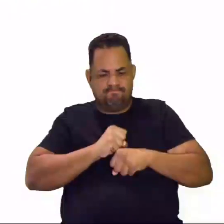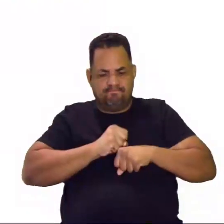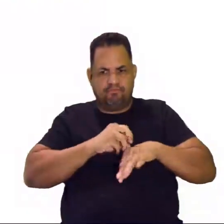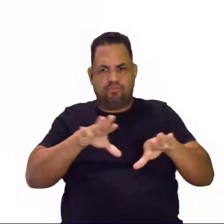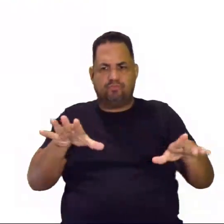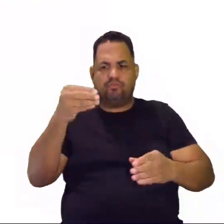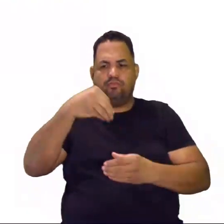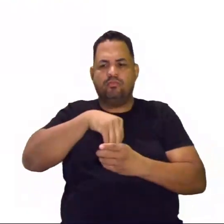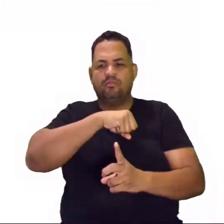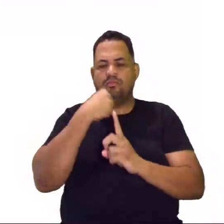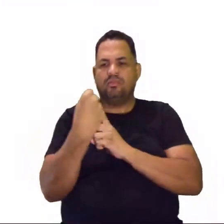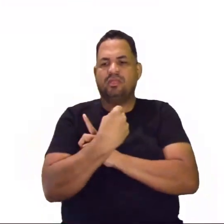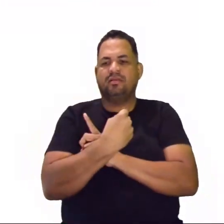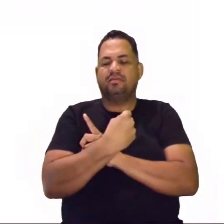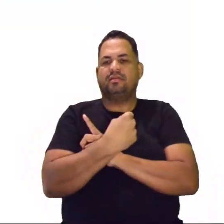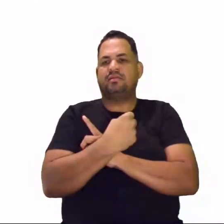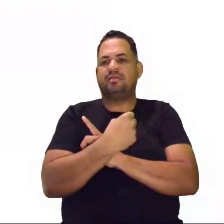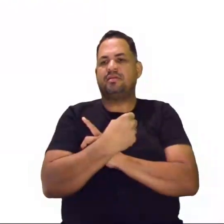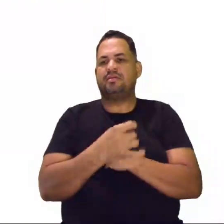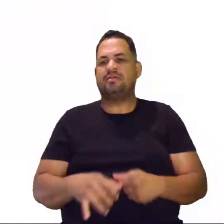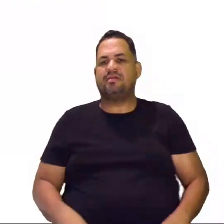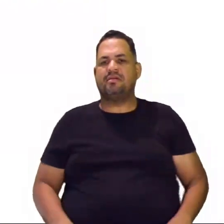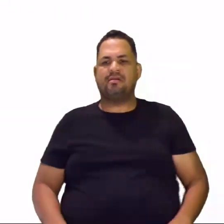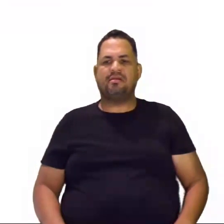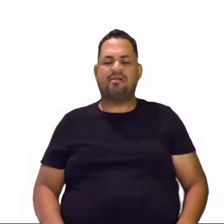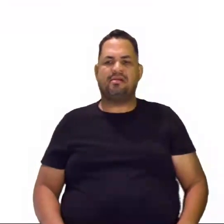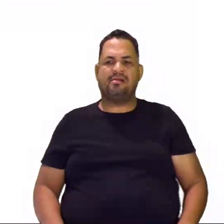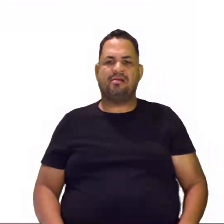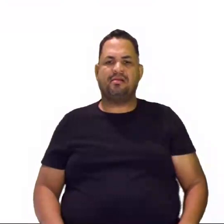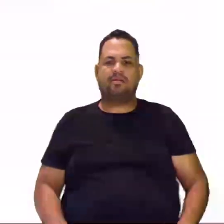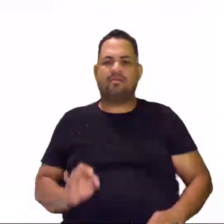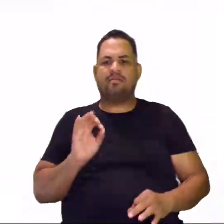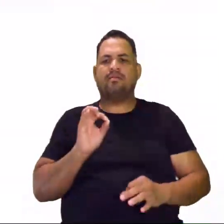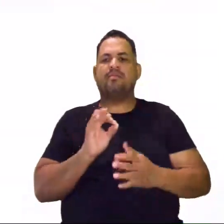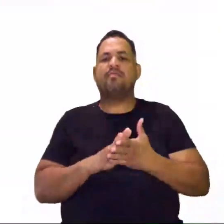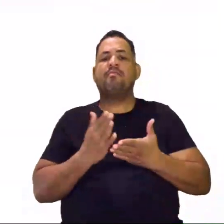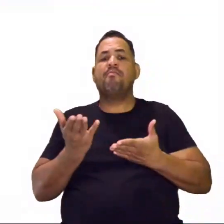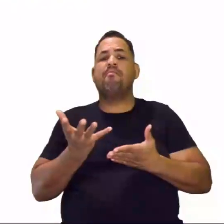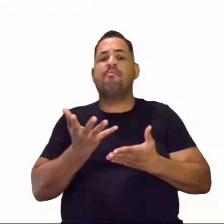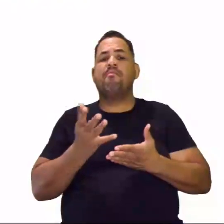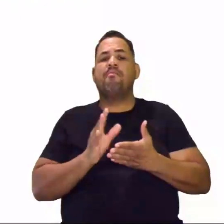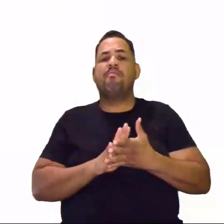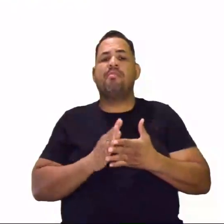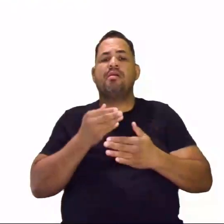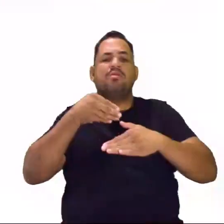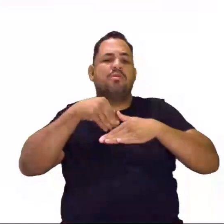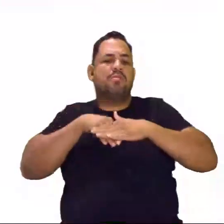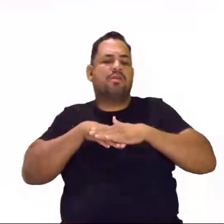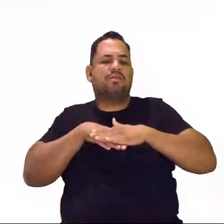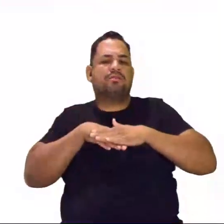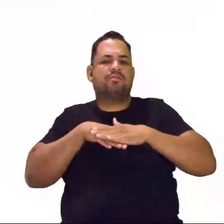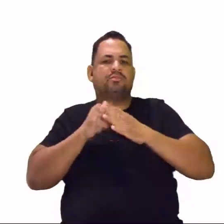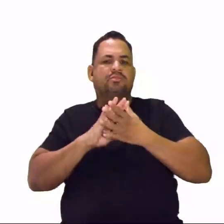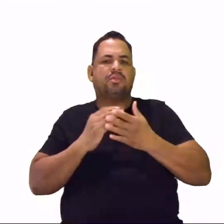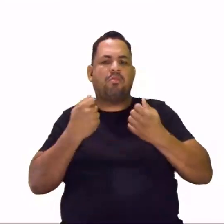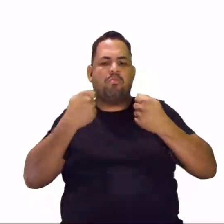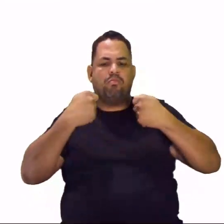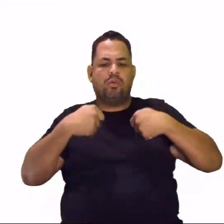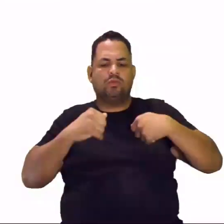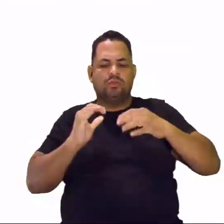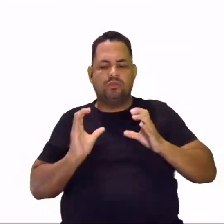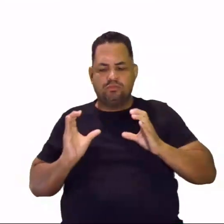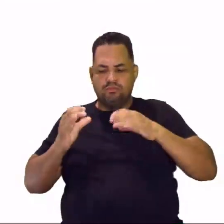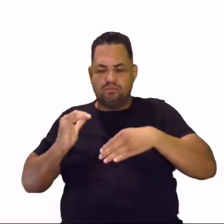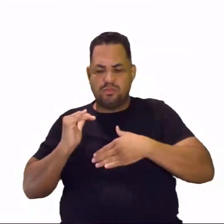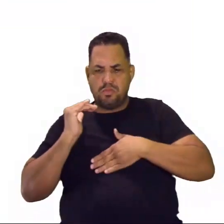alastrou na sociedade, né, é o que queria aí se esconder, que é a dominação de